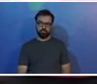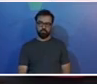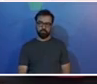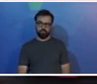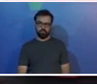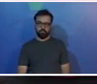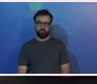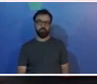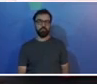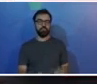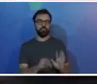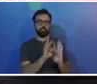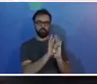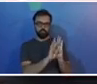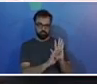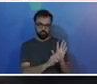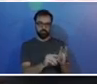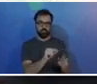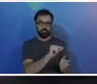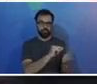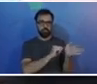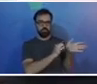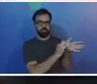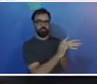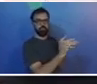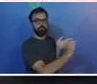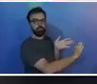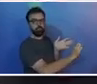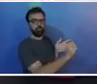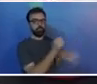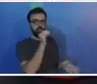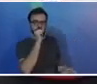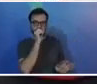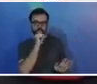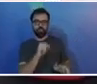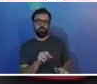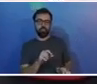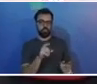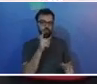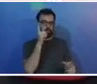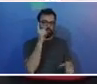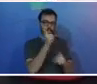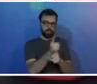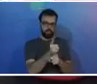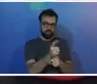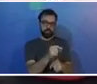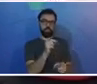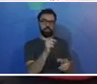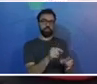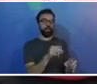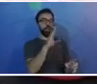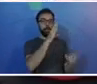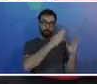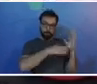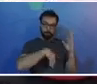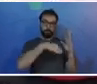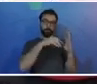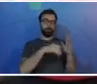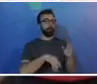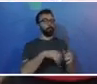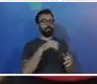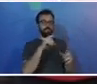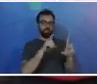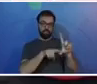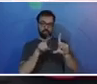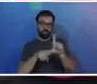no texto, os estados que estão grifados de laranja, vocês achem aqui, encontrem no mapa, coloca a sigla e pinta